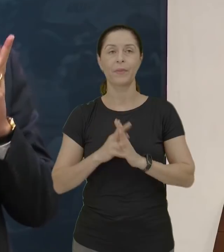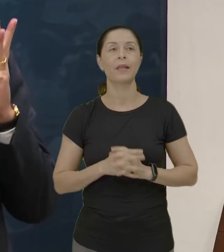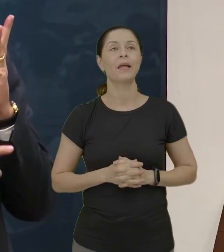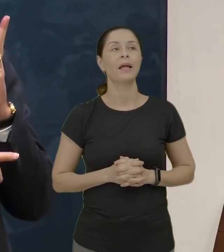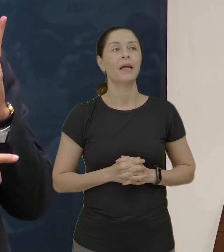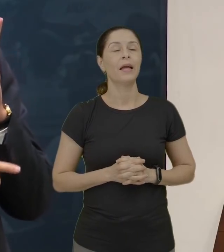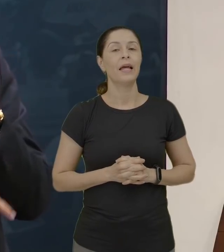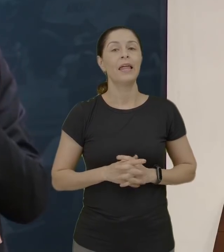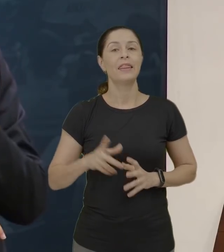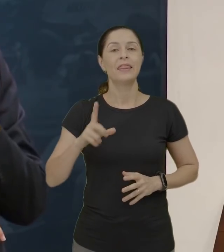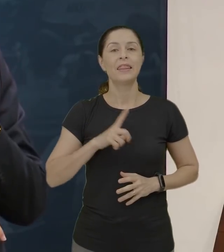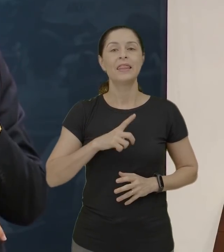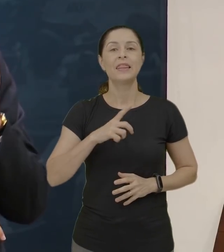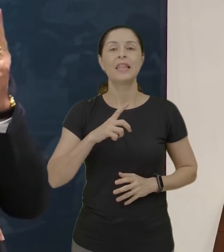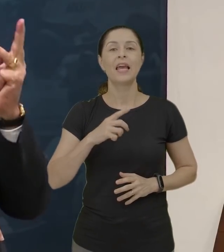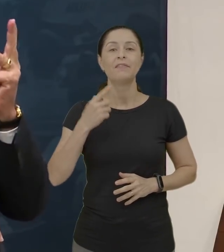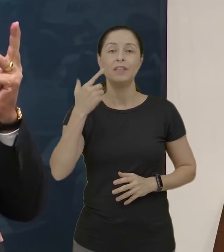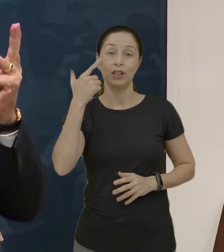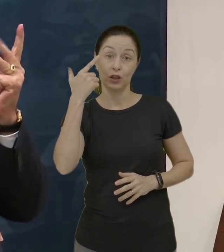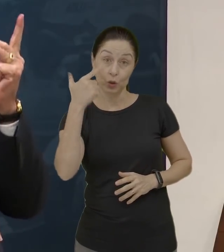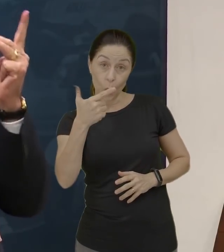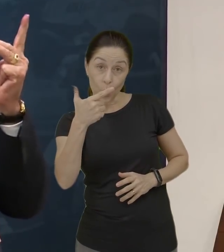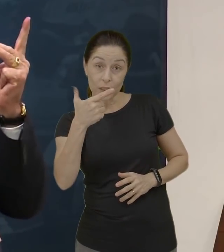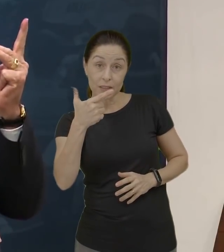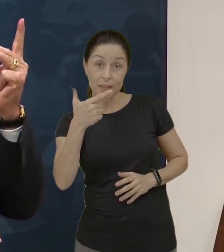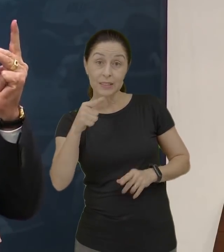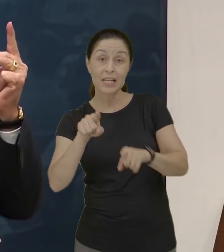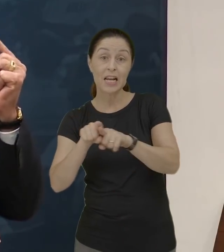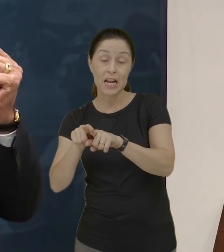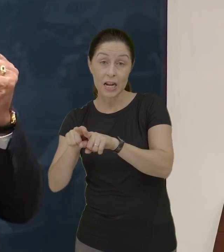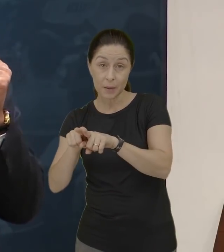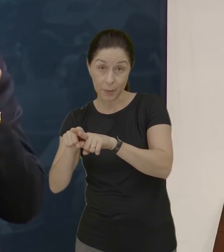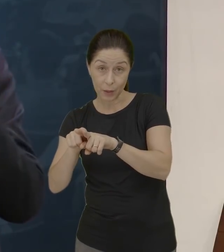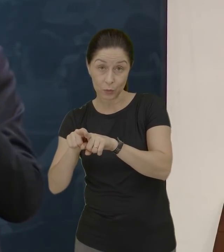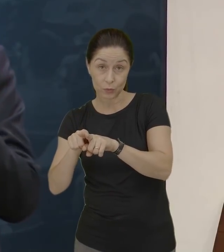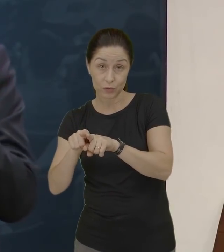Abraão teve 3 irmãos: Arã, Naor